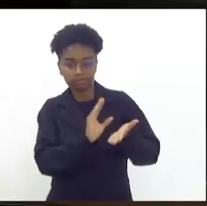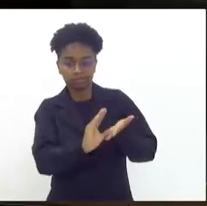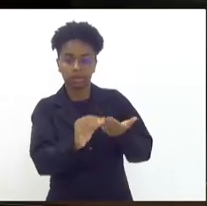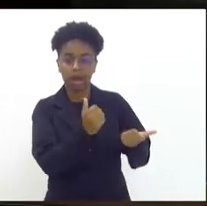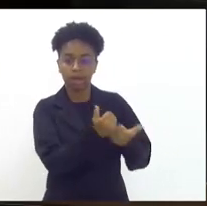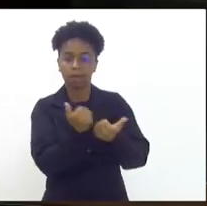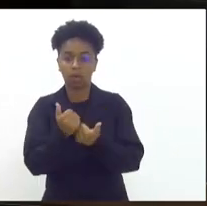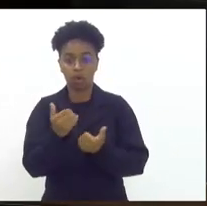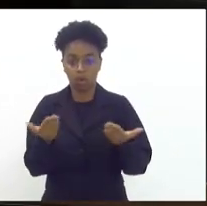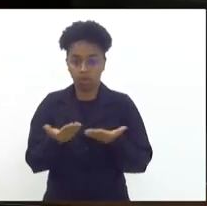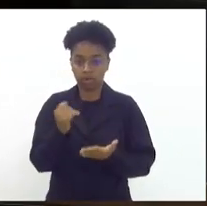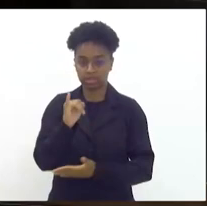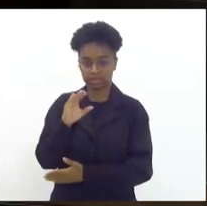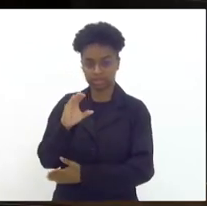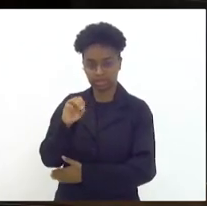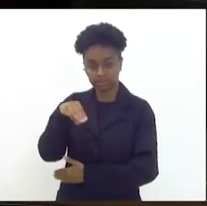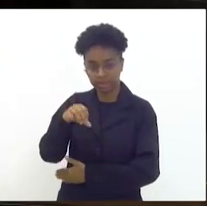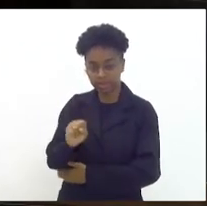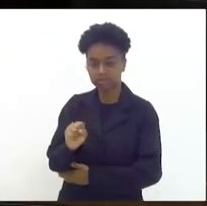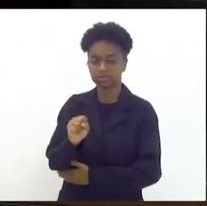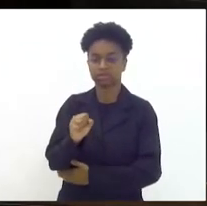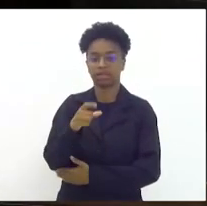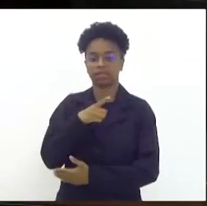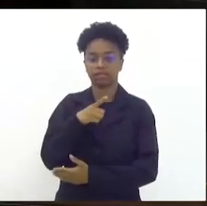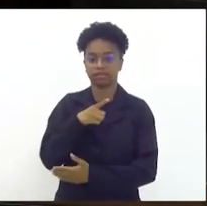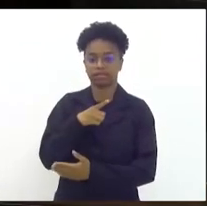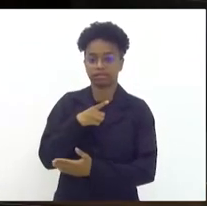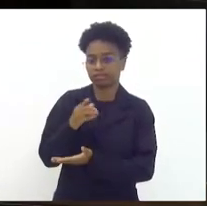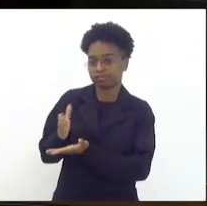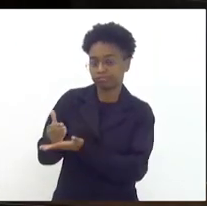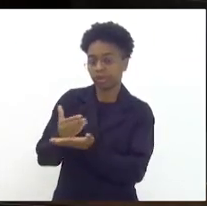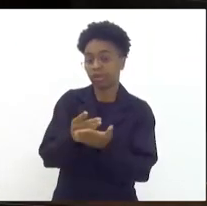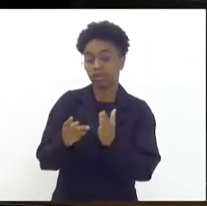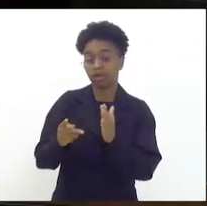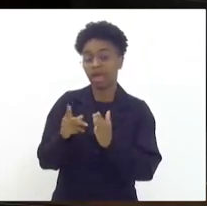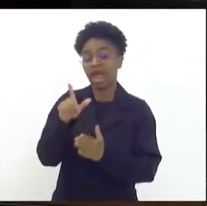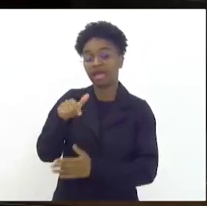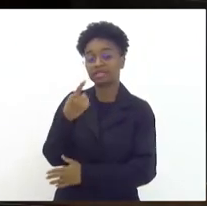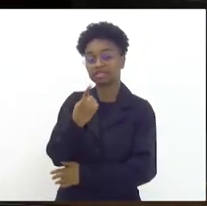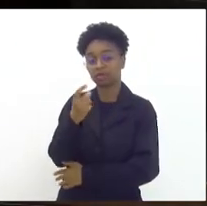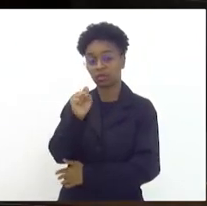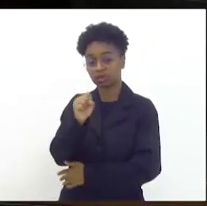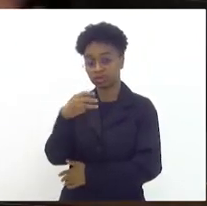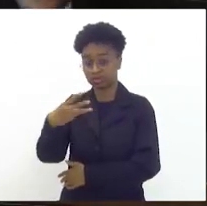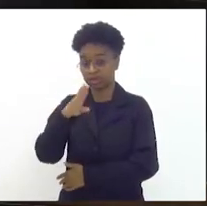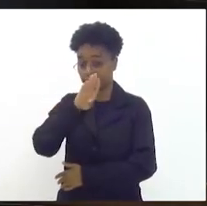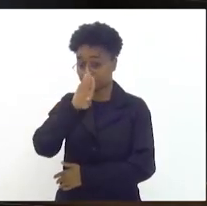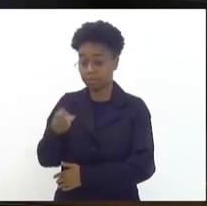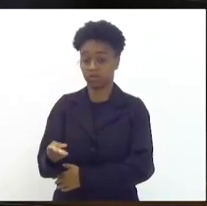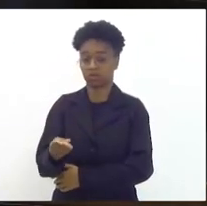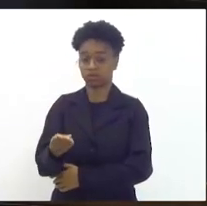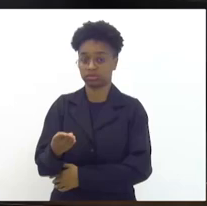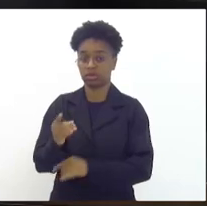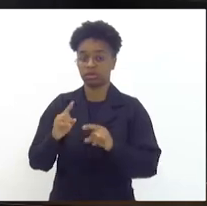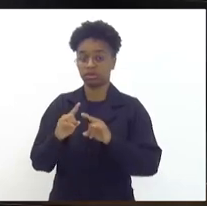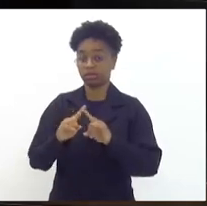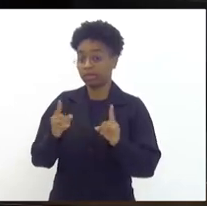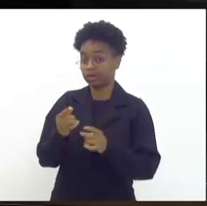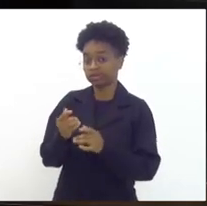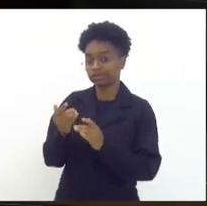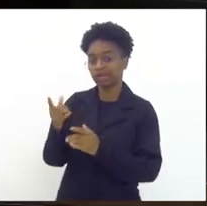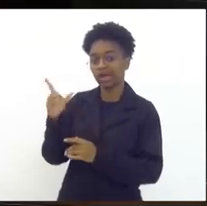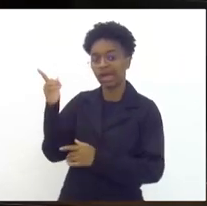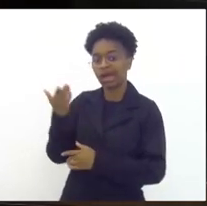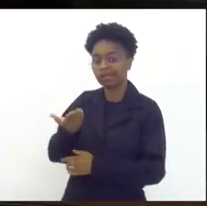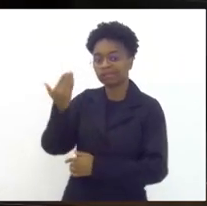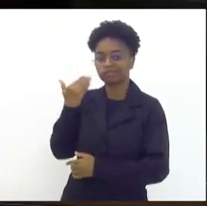pelos dados do Tesouro Nacional no boletim sobrenacionais é de 183 bilhões 2021 se